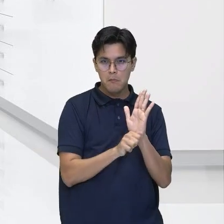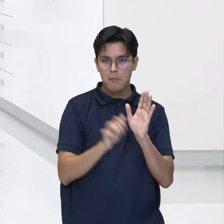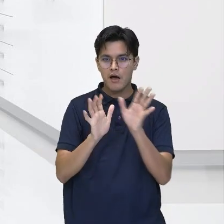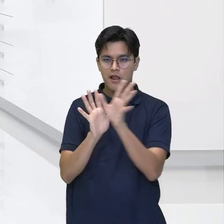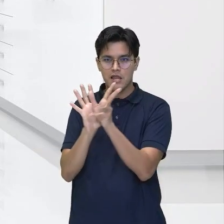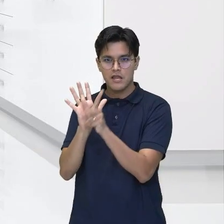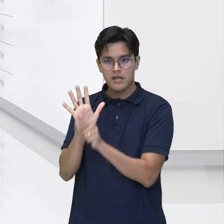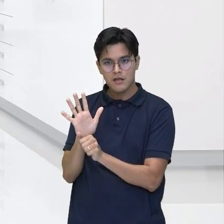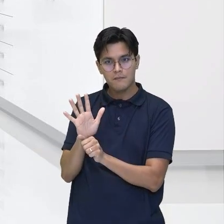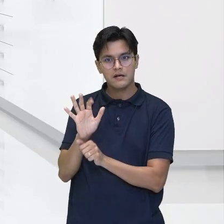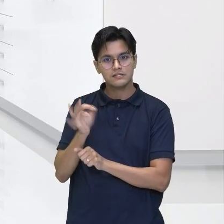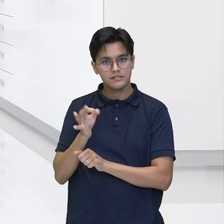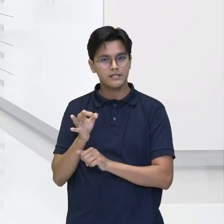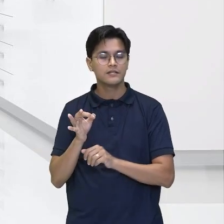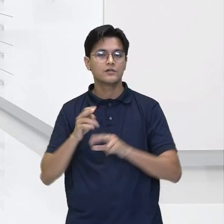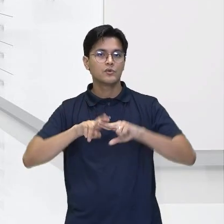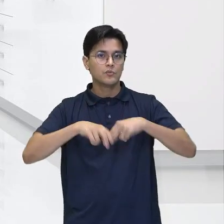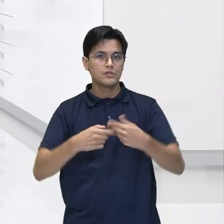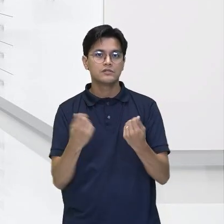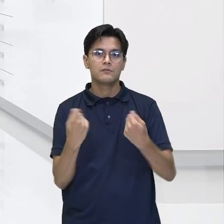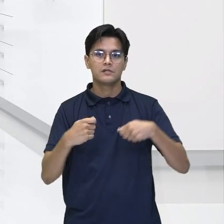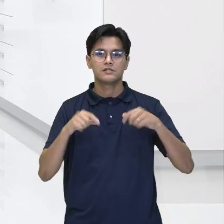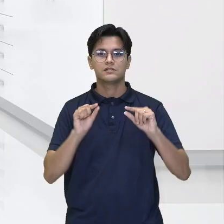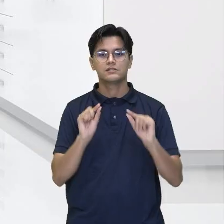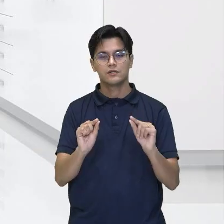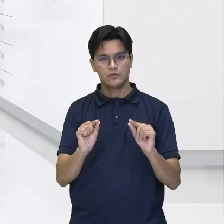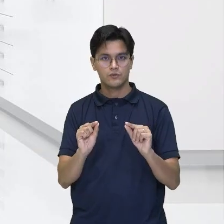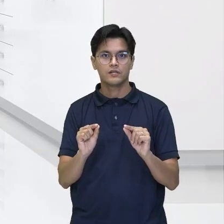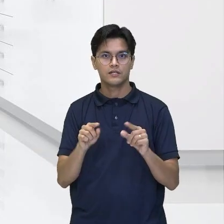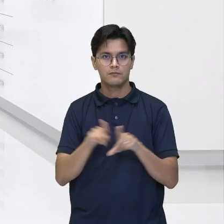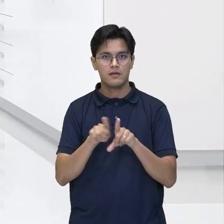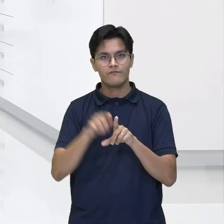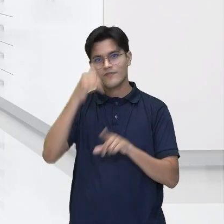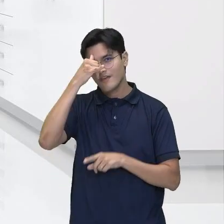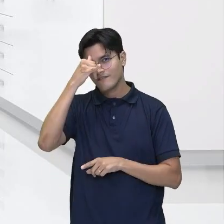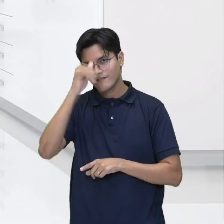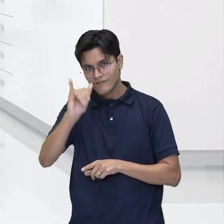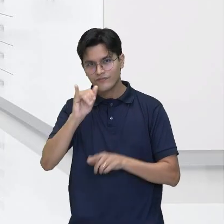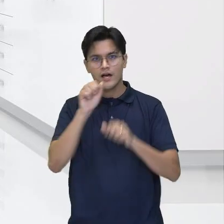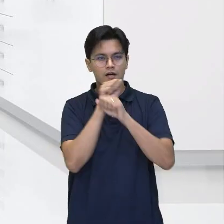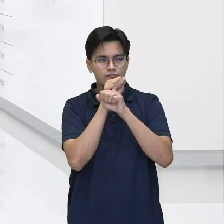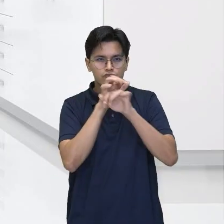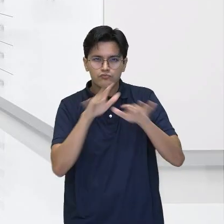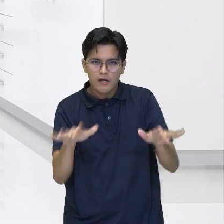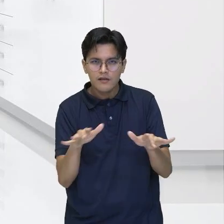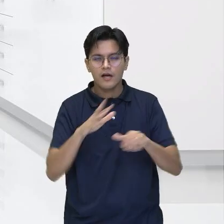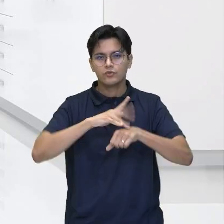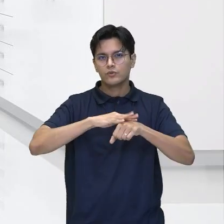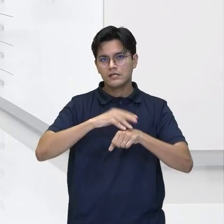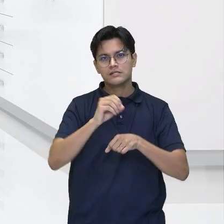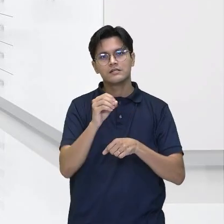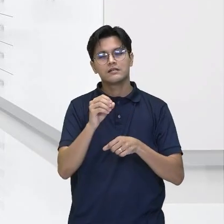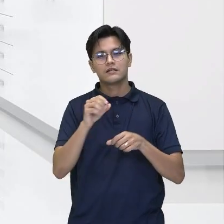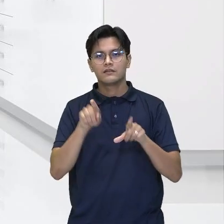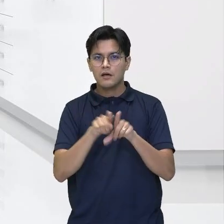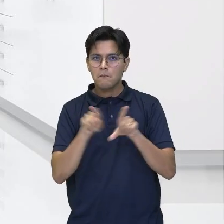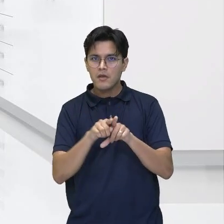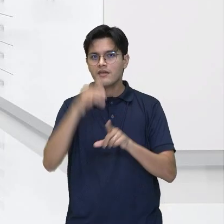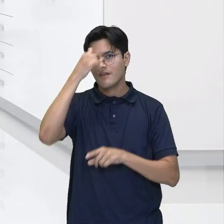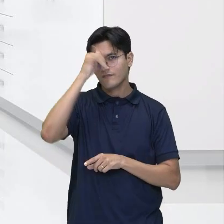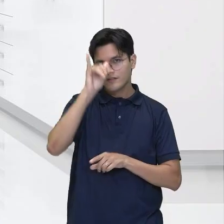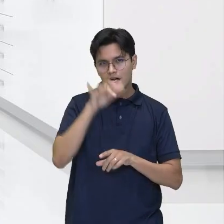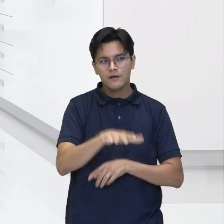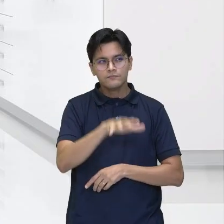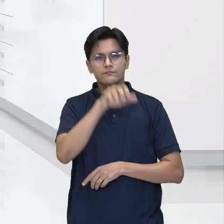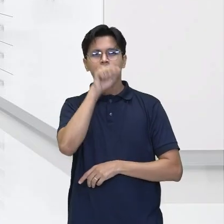devemos prevenir os outros que estão ao nosso redor. Vamos ver aí, continuar falando sobre essas doenças que são transmitidas